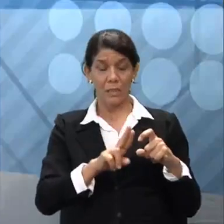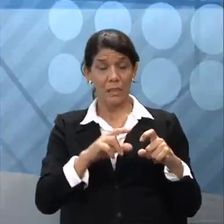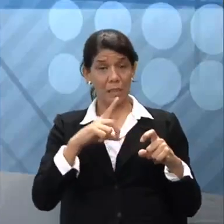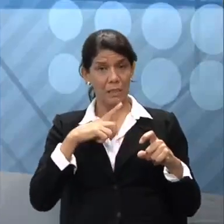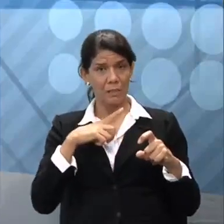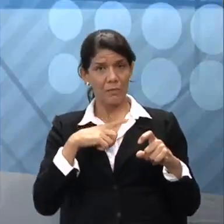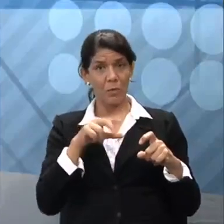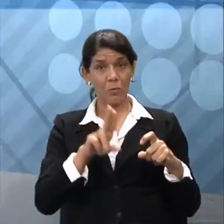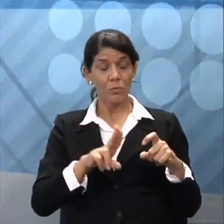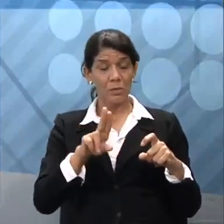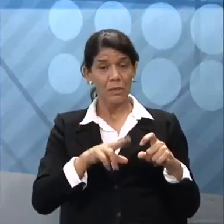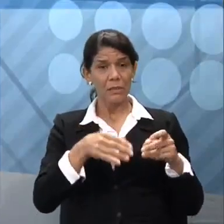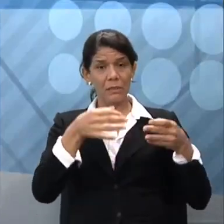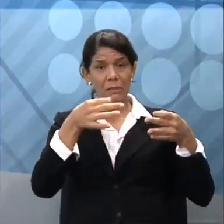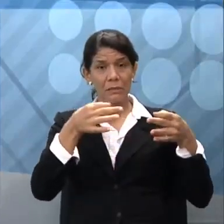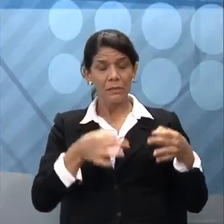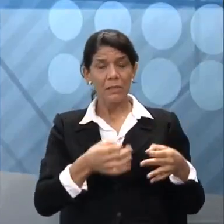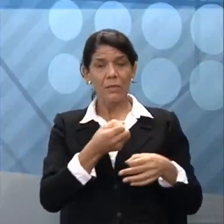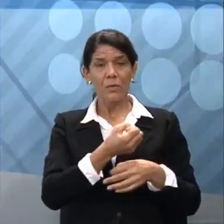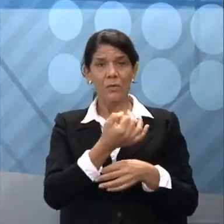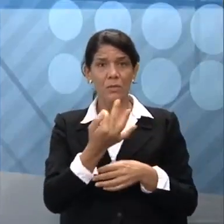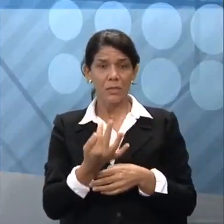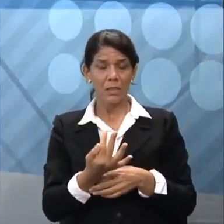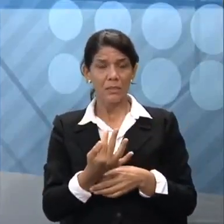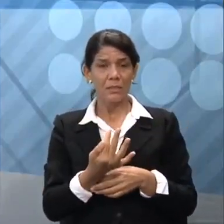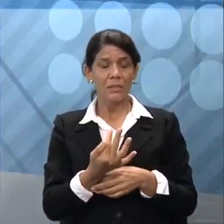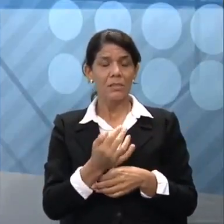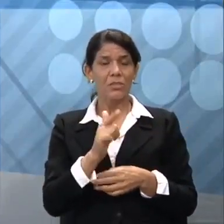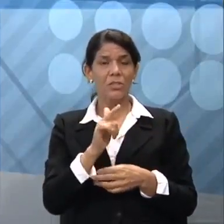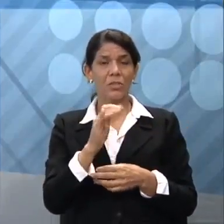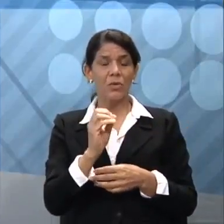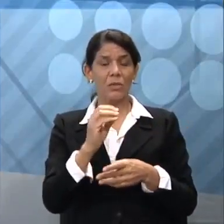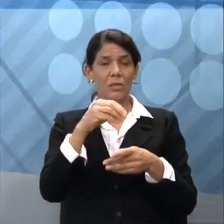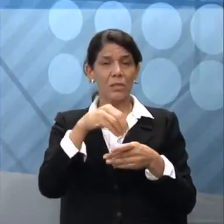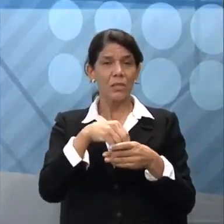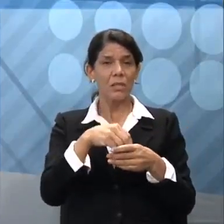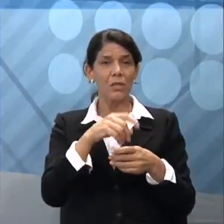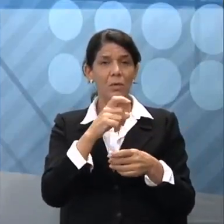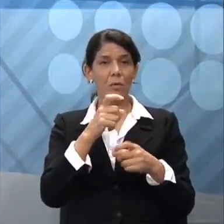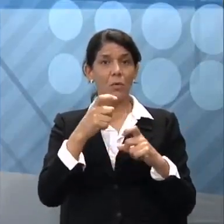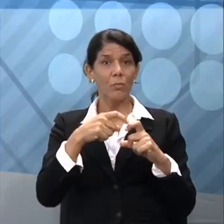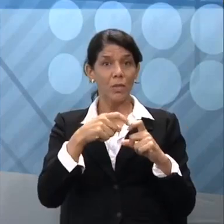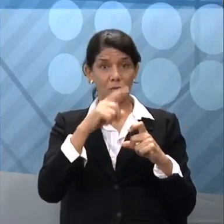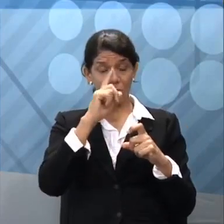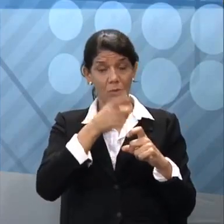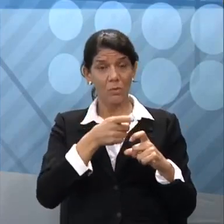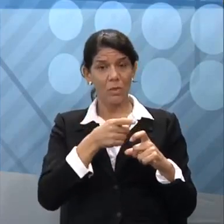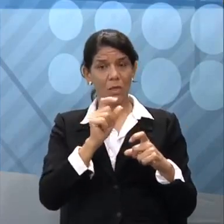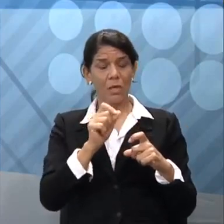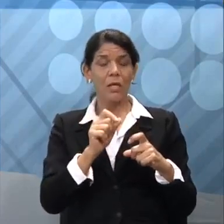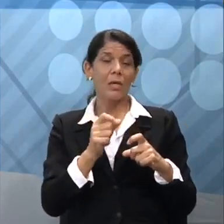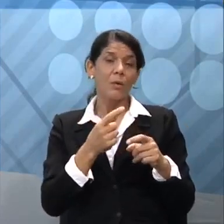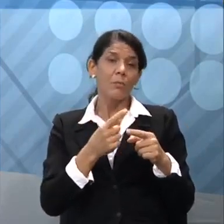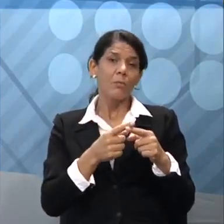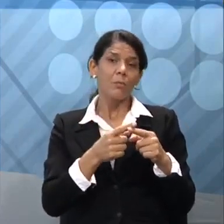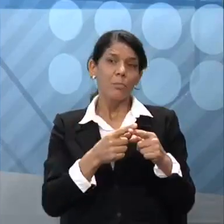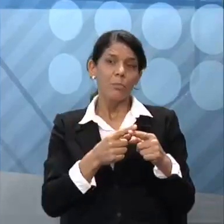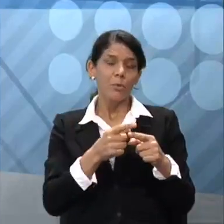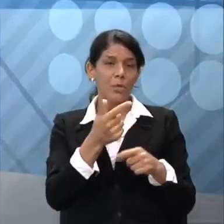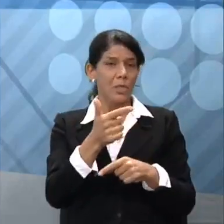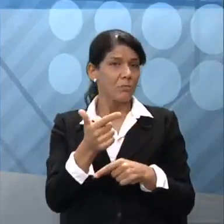vamos administrar exatamente a quantidade de glicose prescrita pelo médico, uma vez que